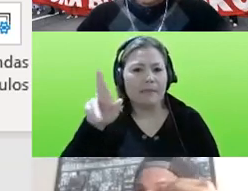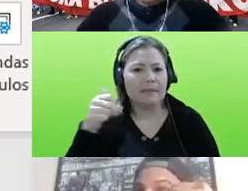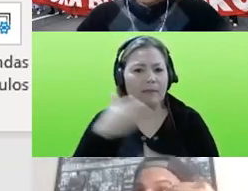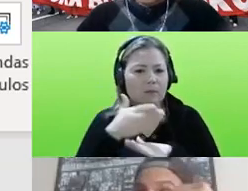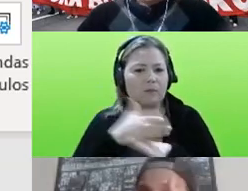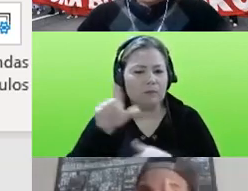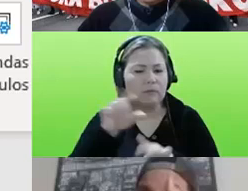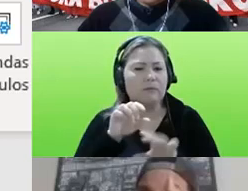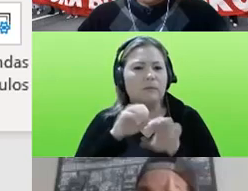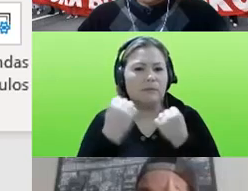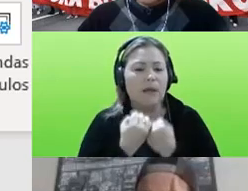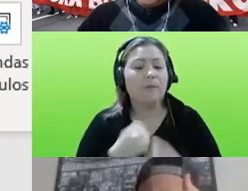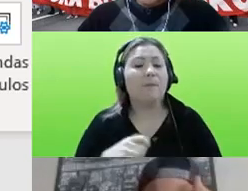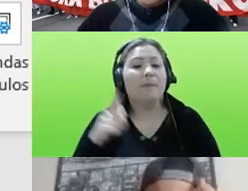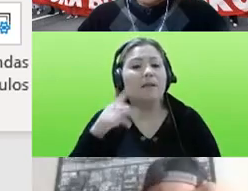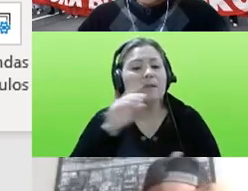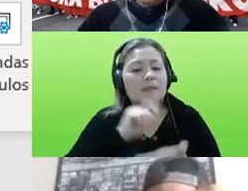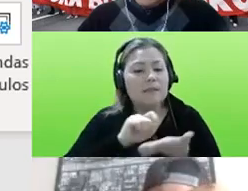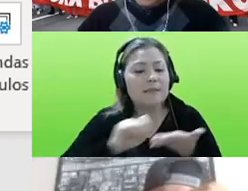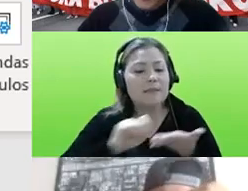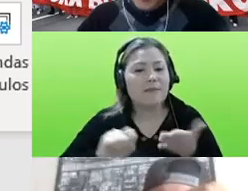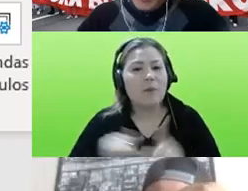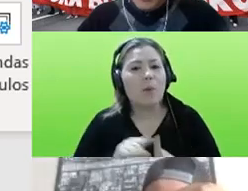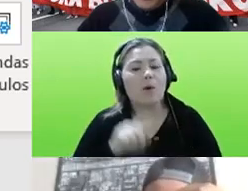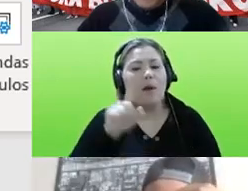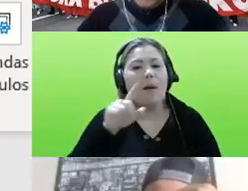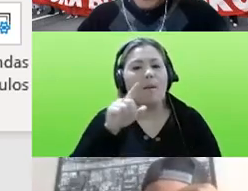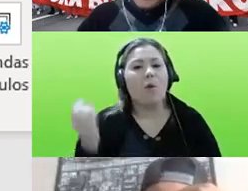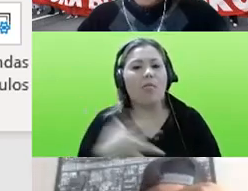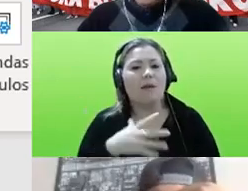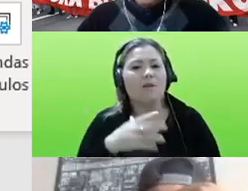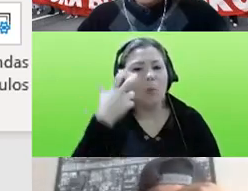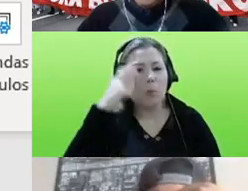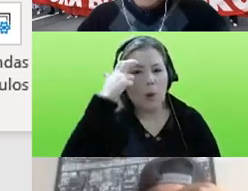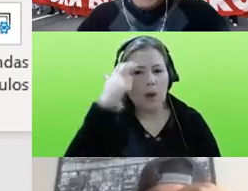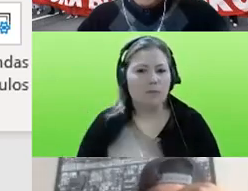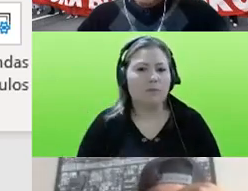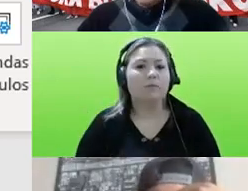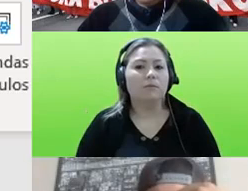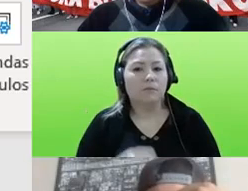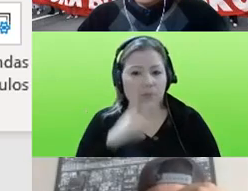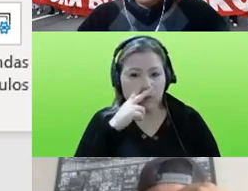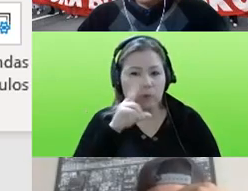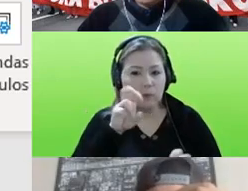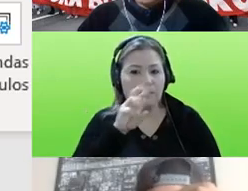do Iluminismo que a modernidade cultural, na linguagem de Max Weber, se caracterizaria